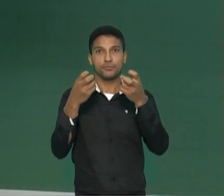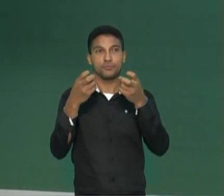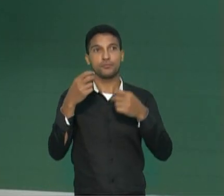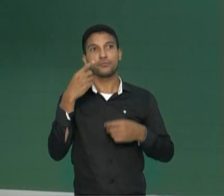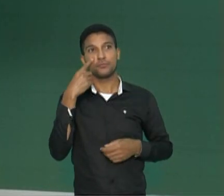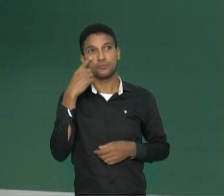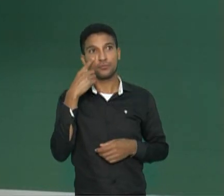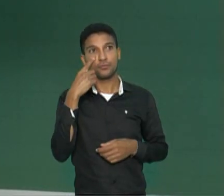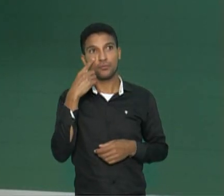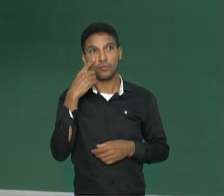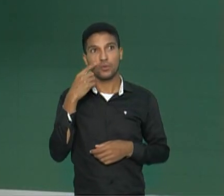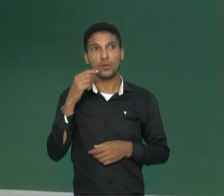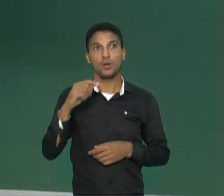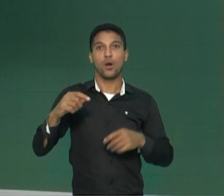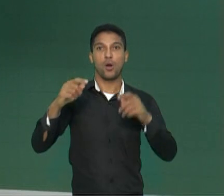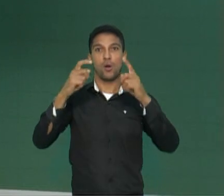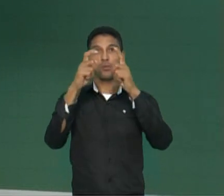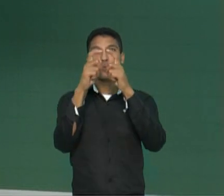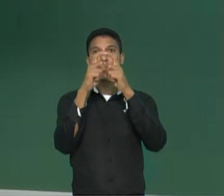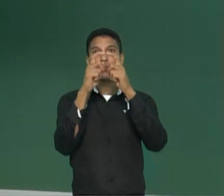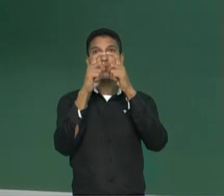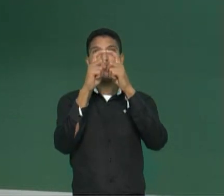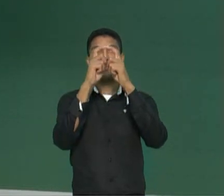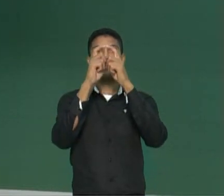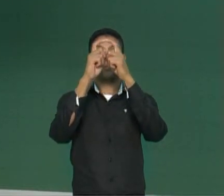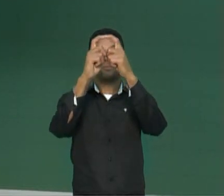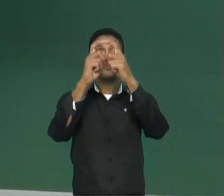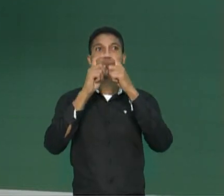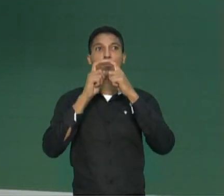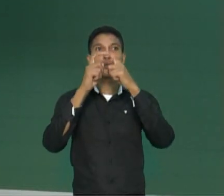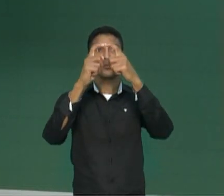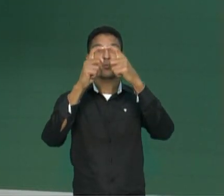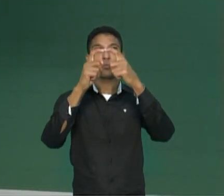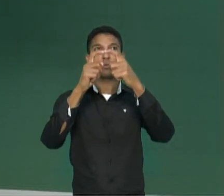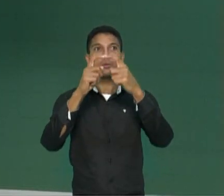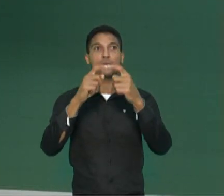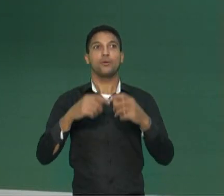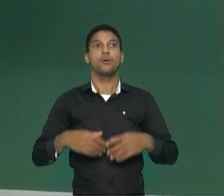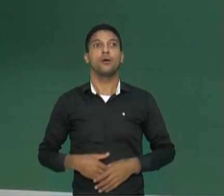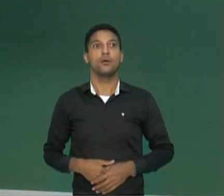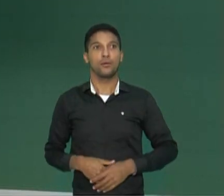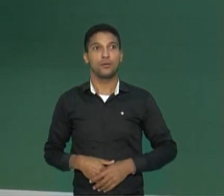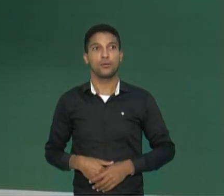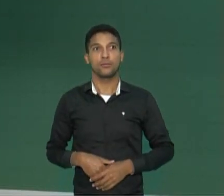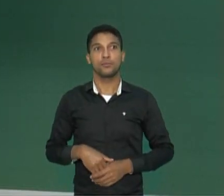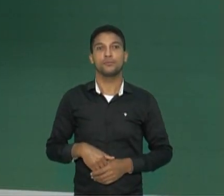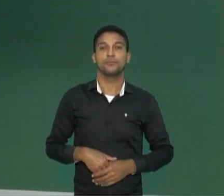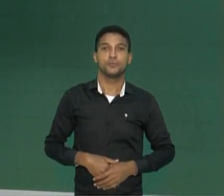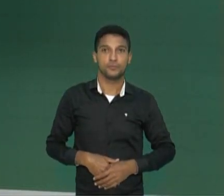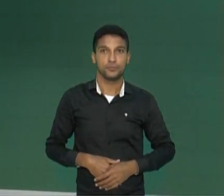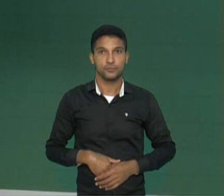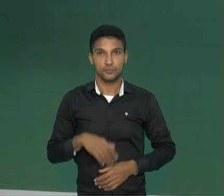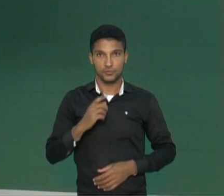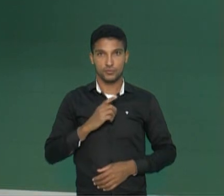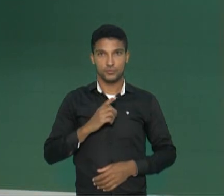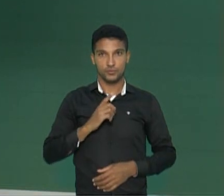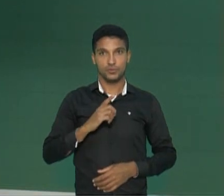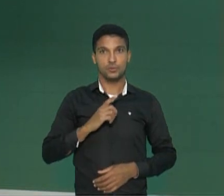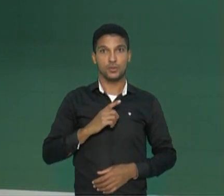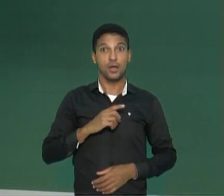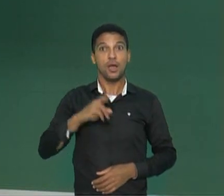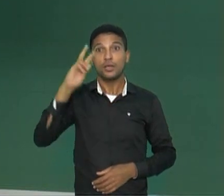essas colunas, e o dintel, que aqui tinha pequenos, normalmente, temas de juízo final no dintel, e o tímpano era muito recheado de